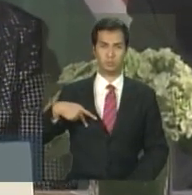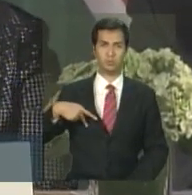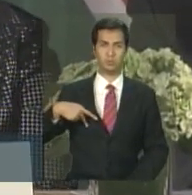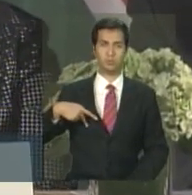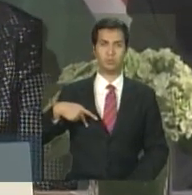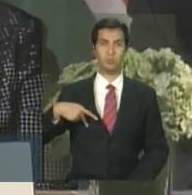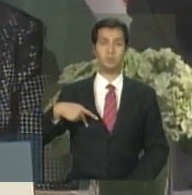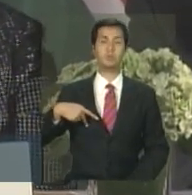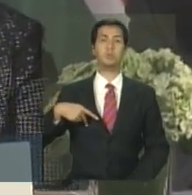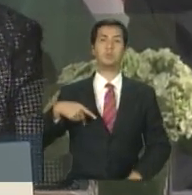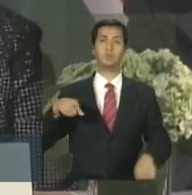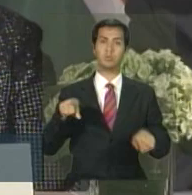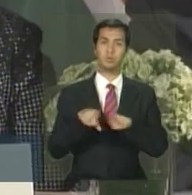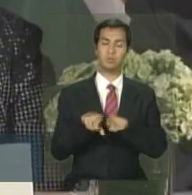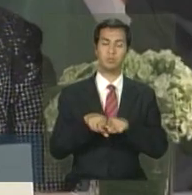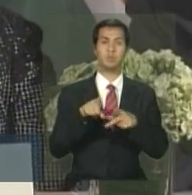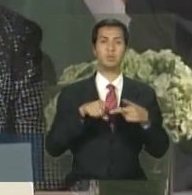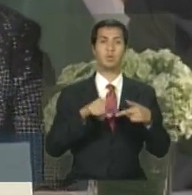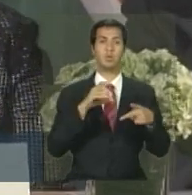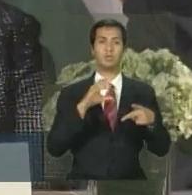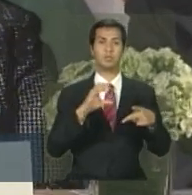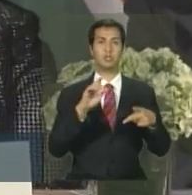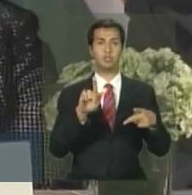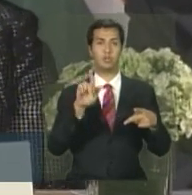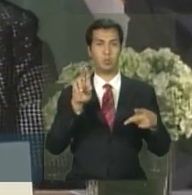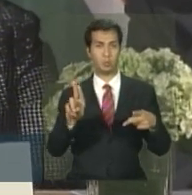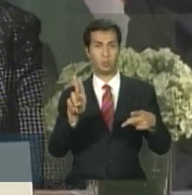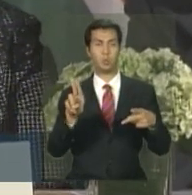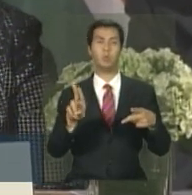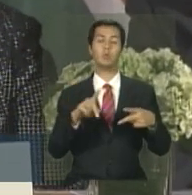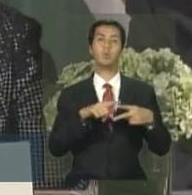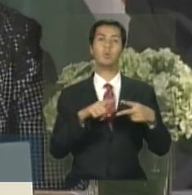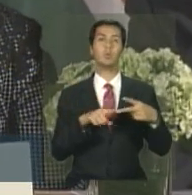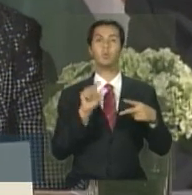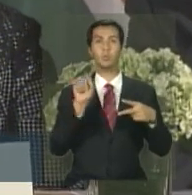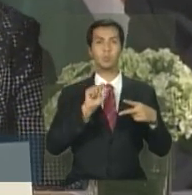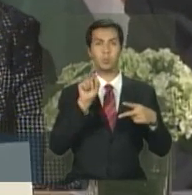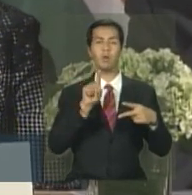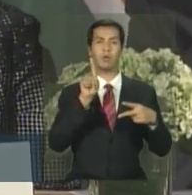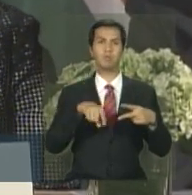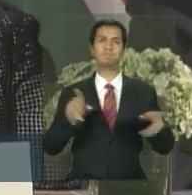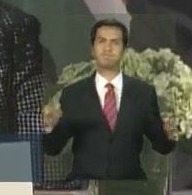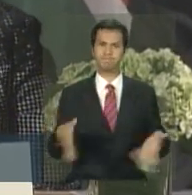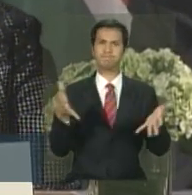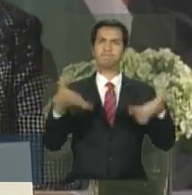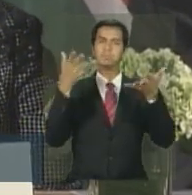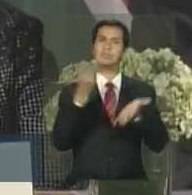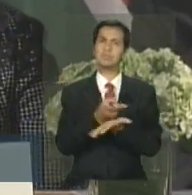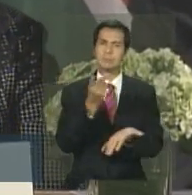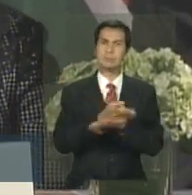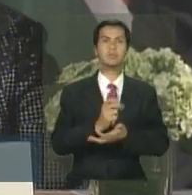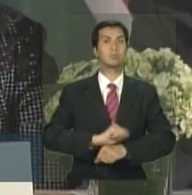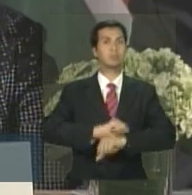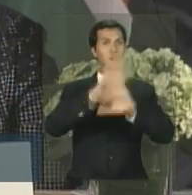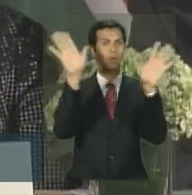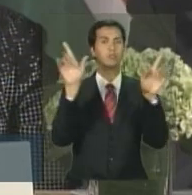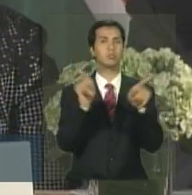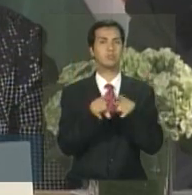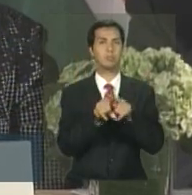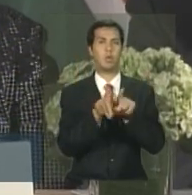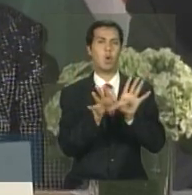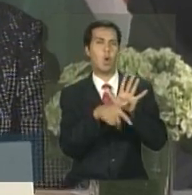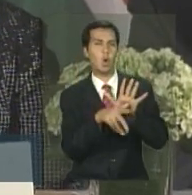contamos com o Ministério, a Controladoria Geral da União, dedicado a promover a transparência e a prevenir e combater